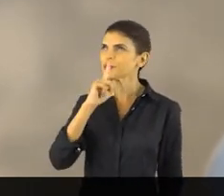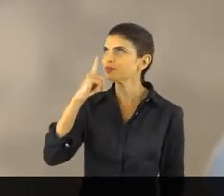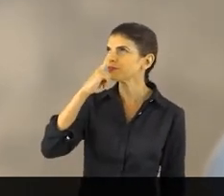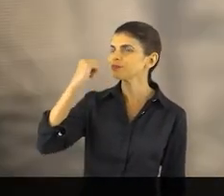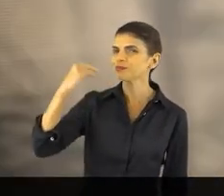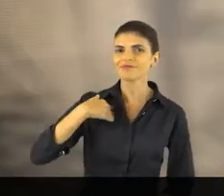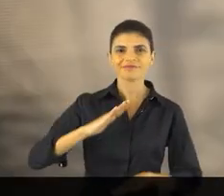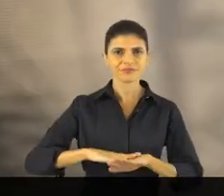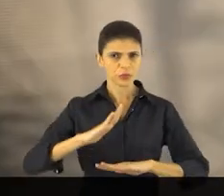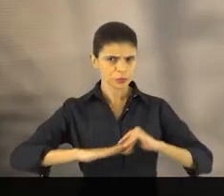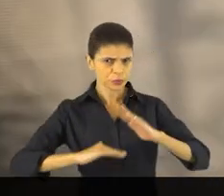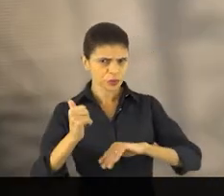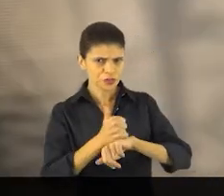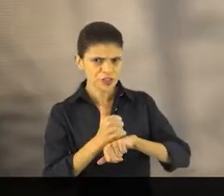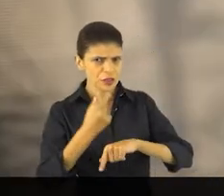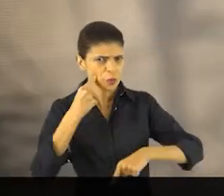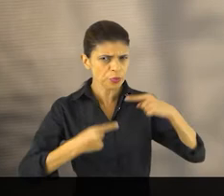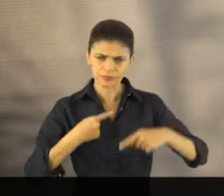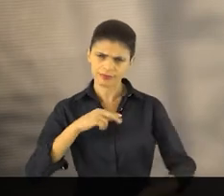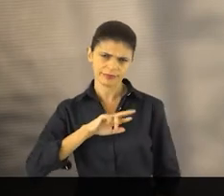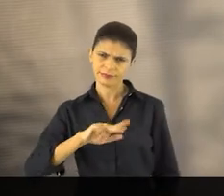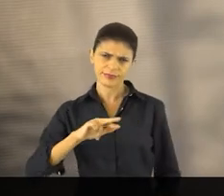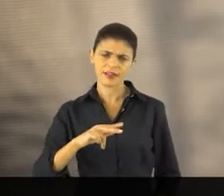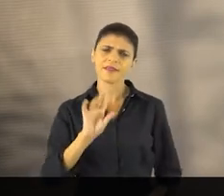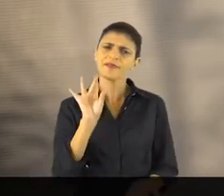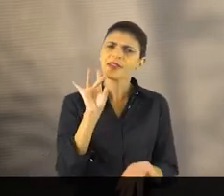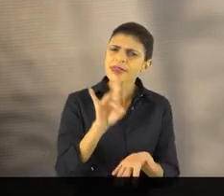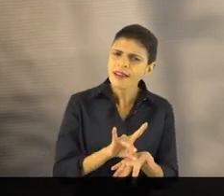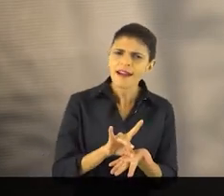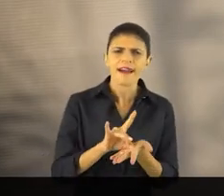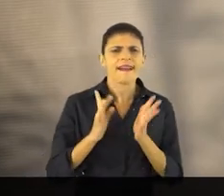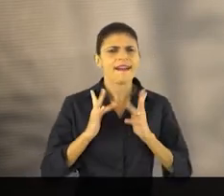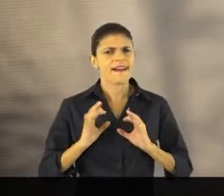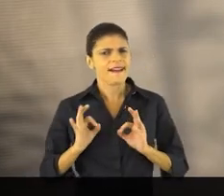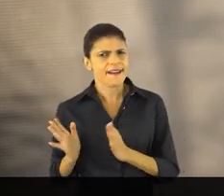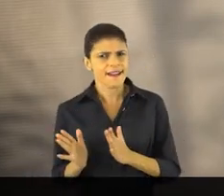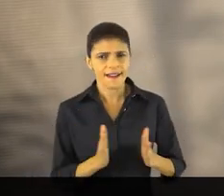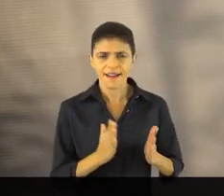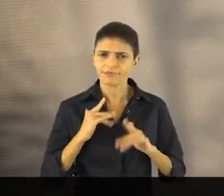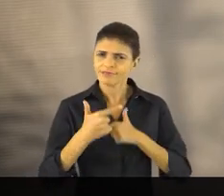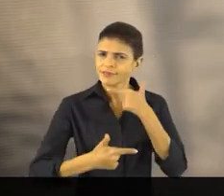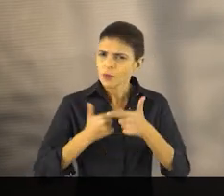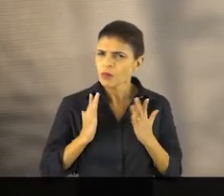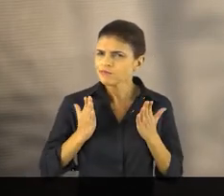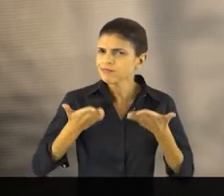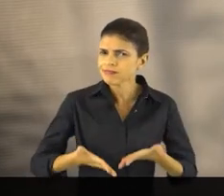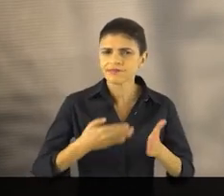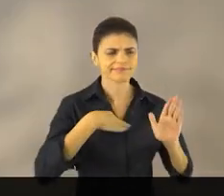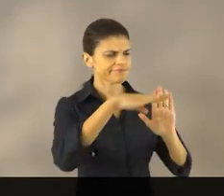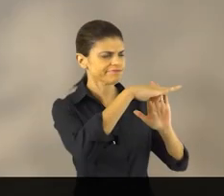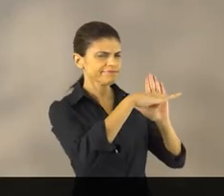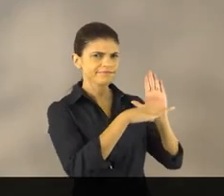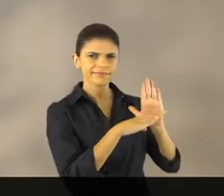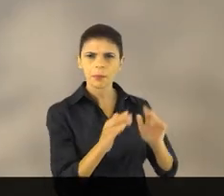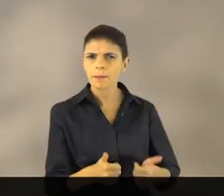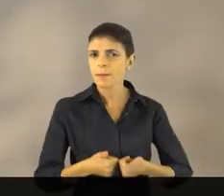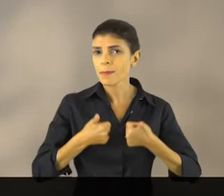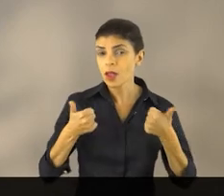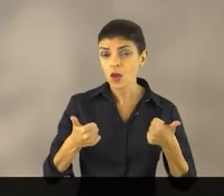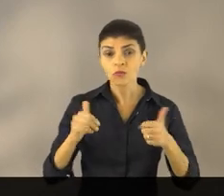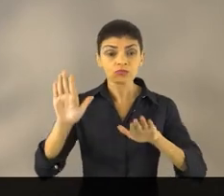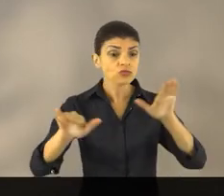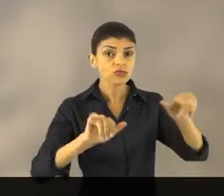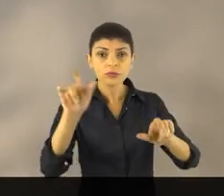sou político profissional se os princípios da Verdade da disciplina e da dedicação para fazer sempre o melhor reúne